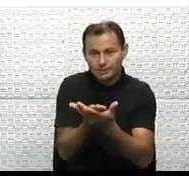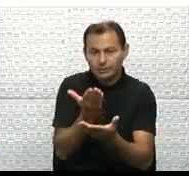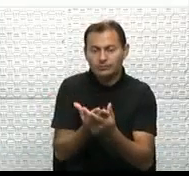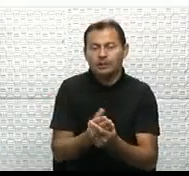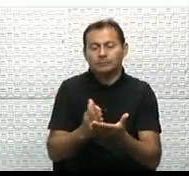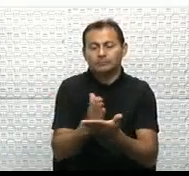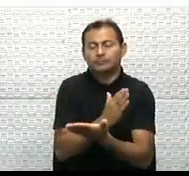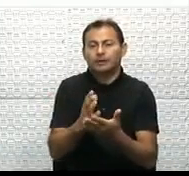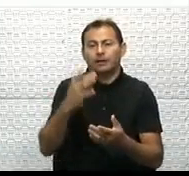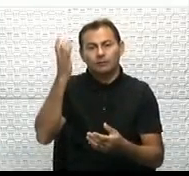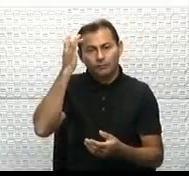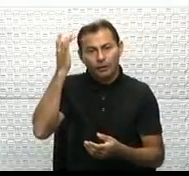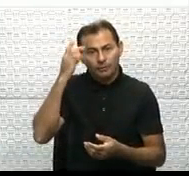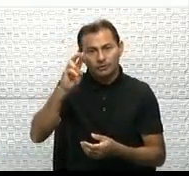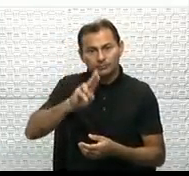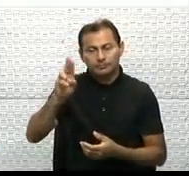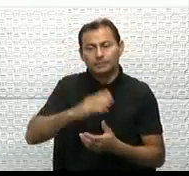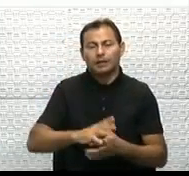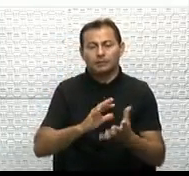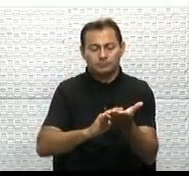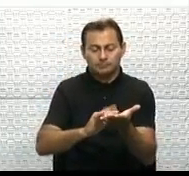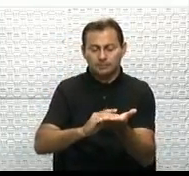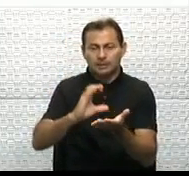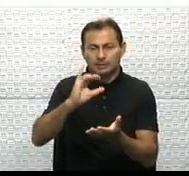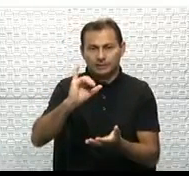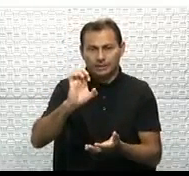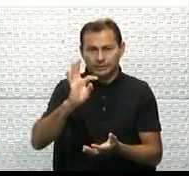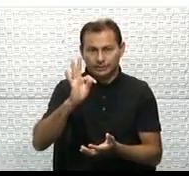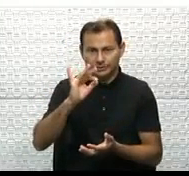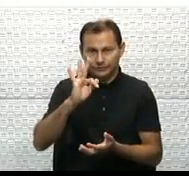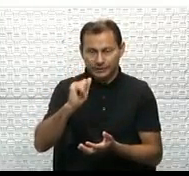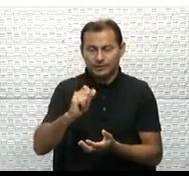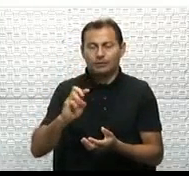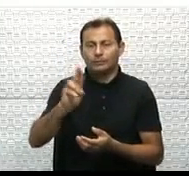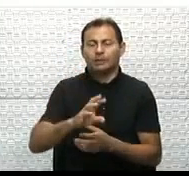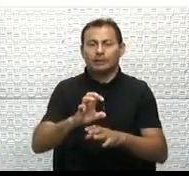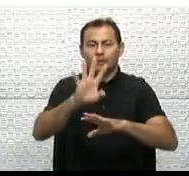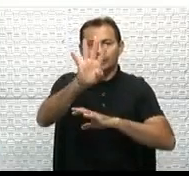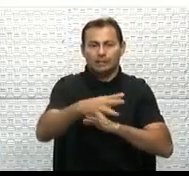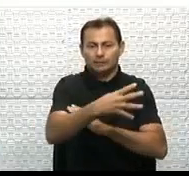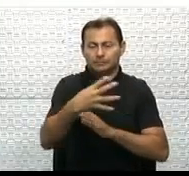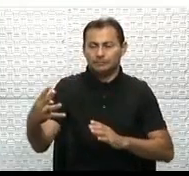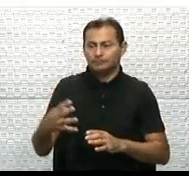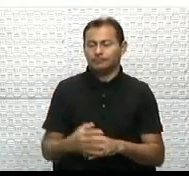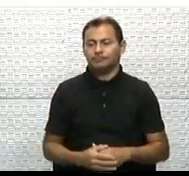determinar utilizando a fórmula, utilizando uma calculadora científica e utilizando o Excel.